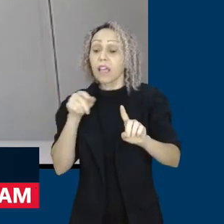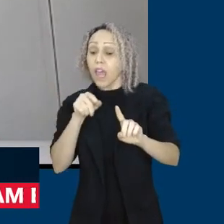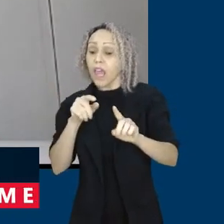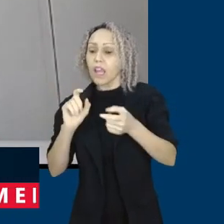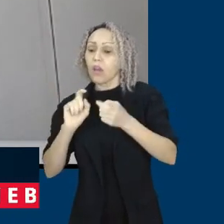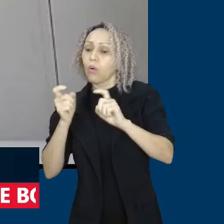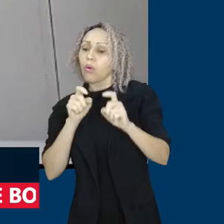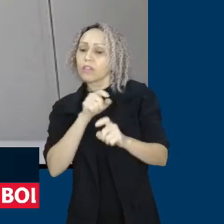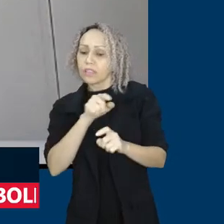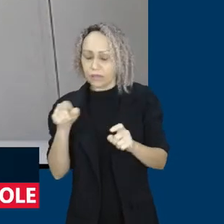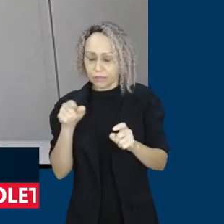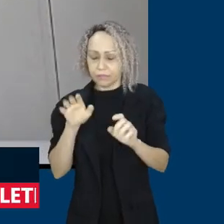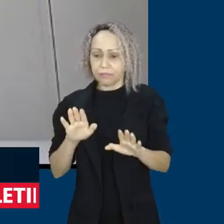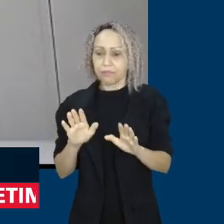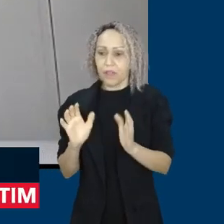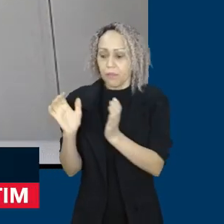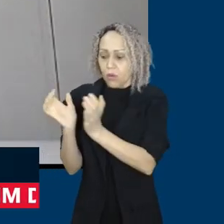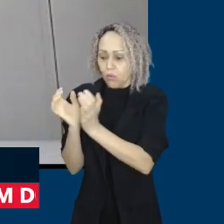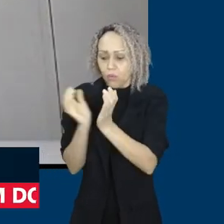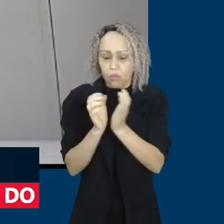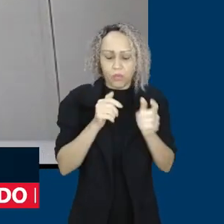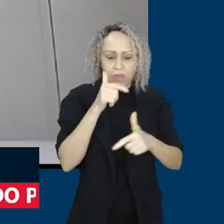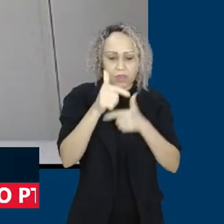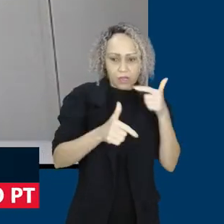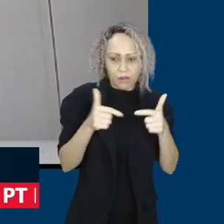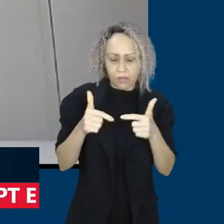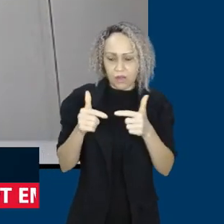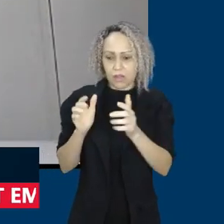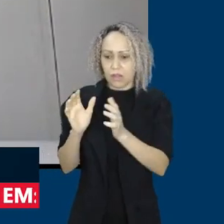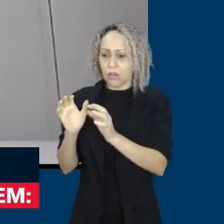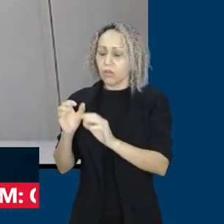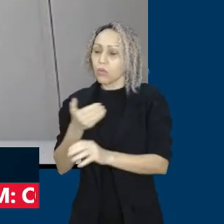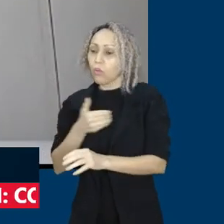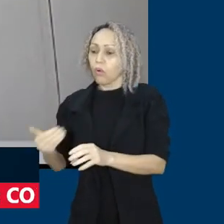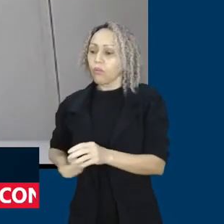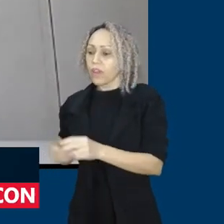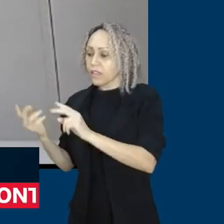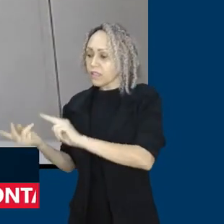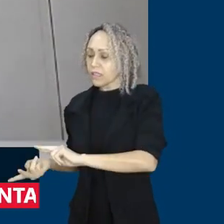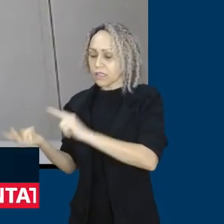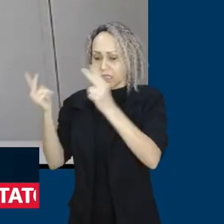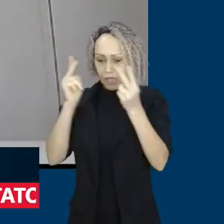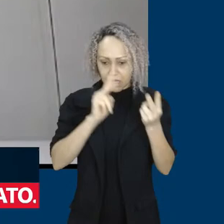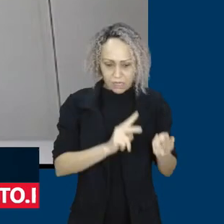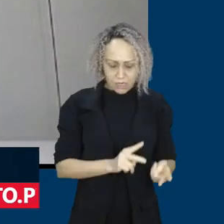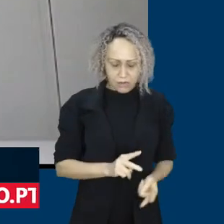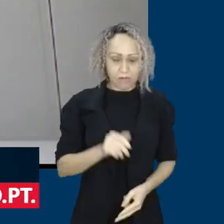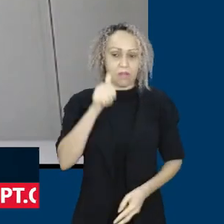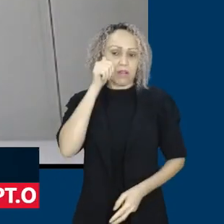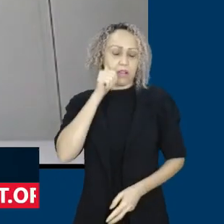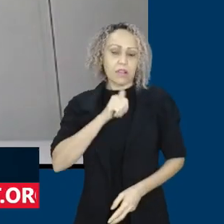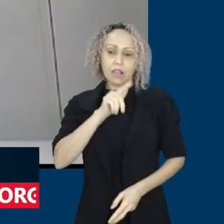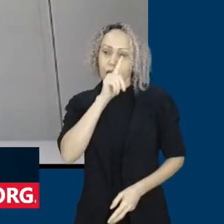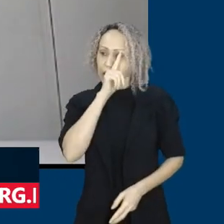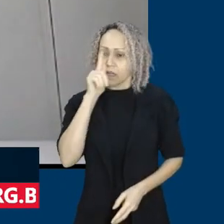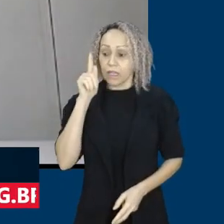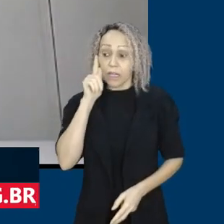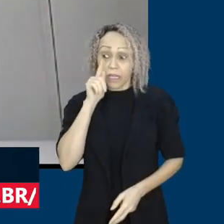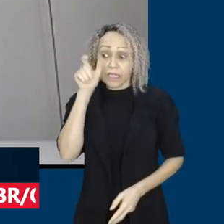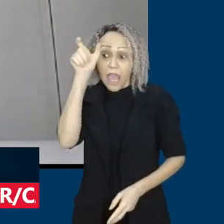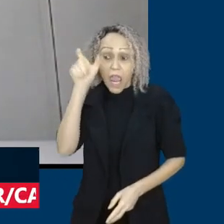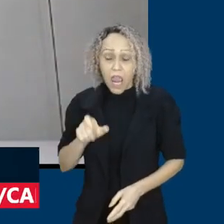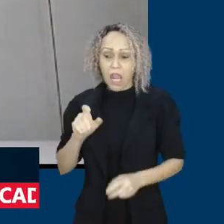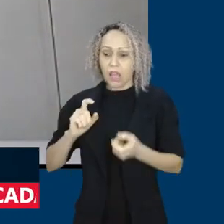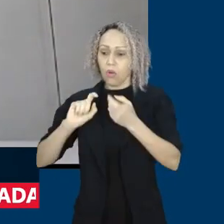GTS os grupos de trabalho do governo de Tradição A Grace na condição de coordenadora de